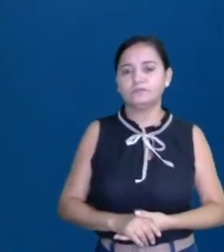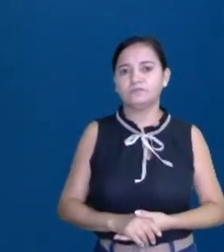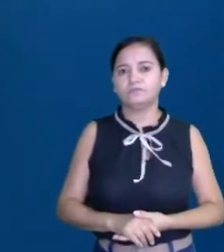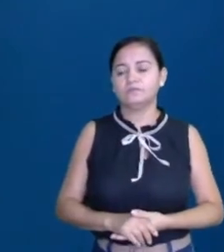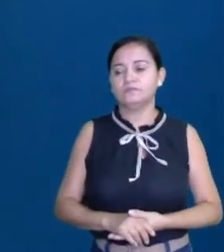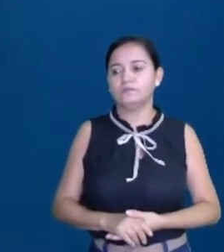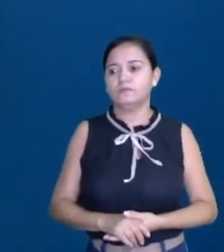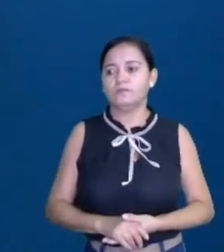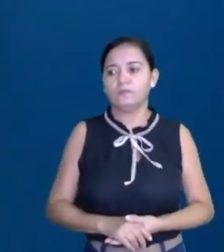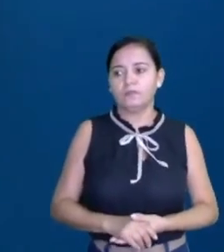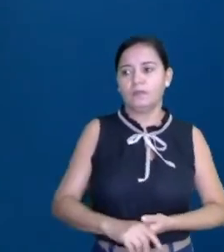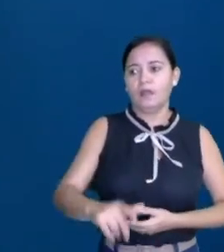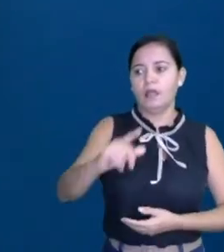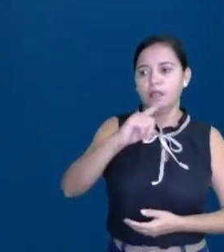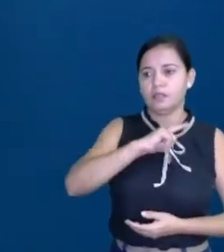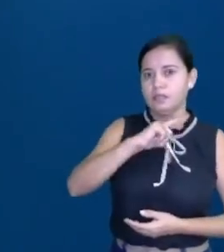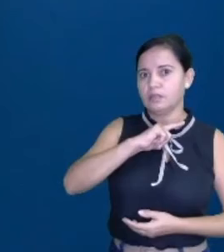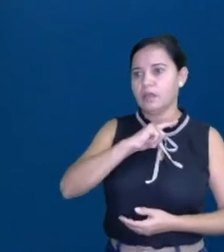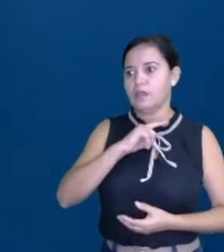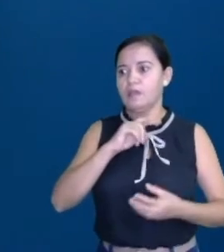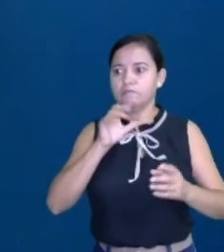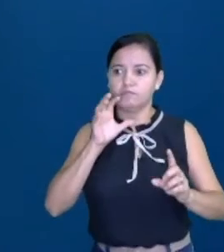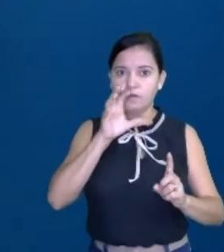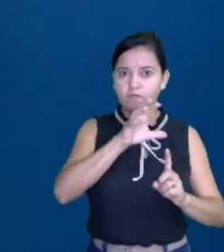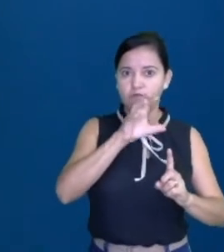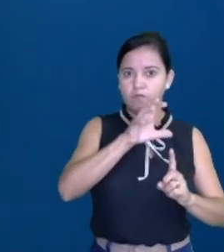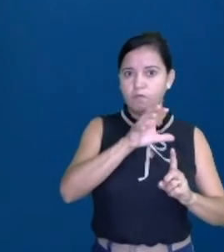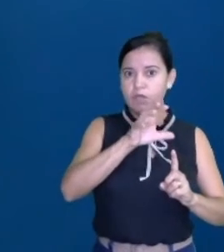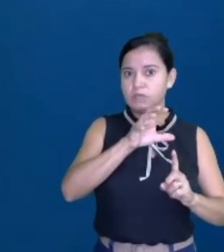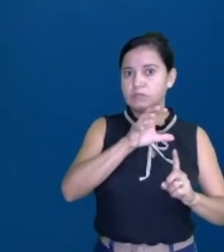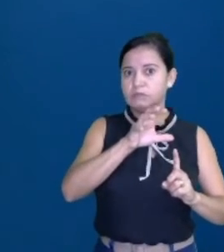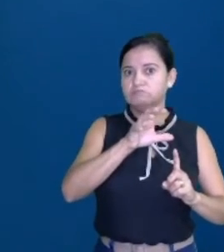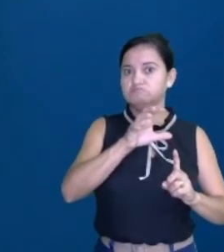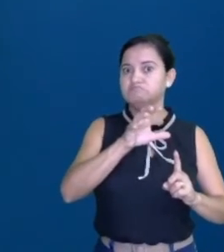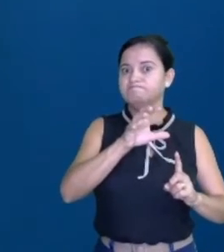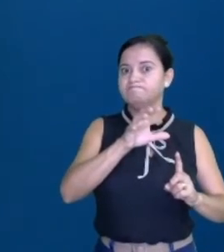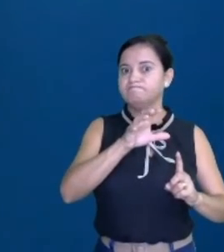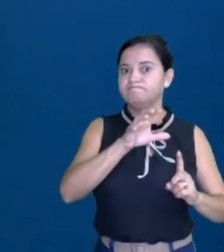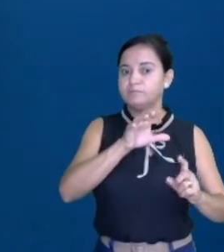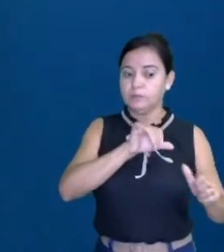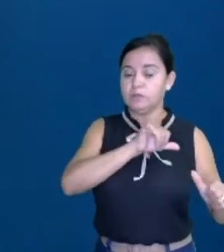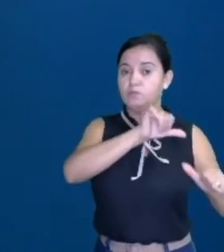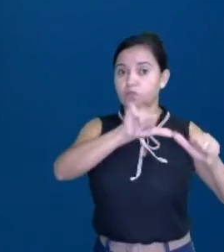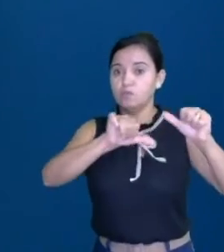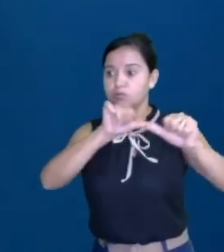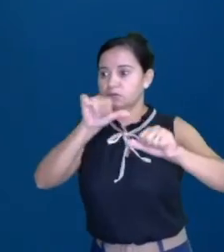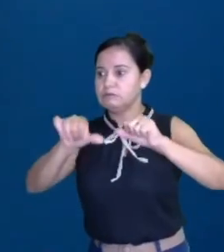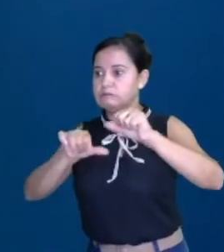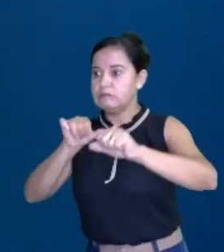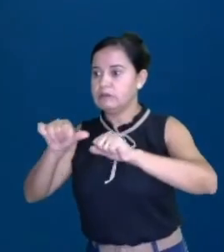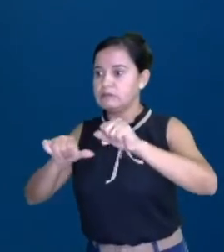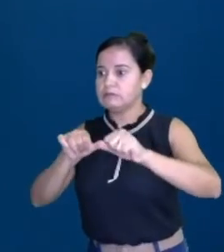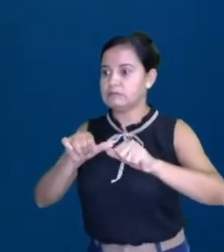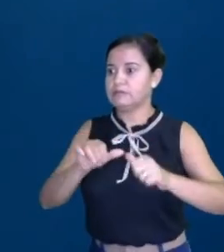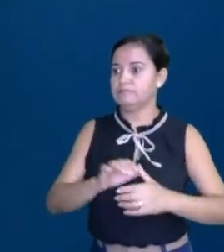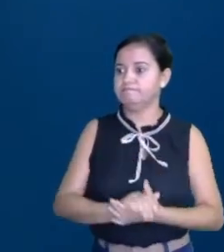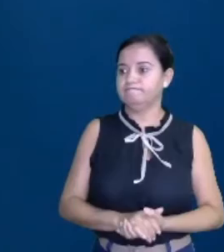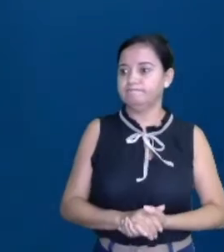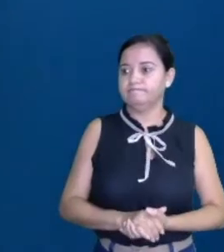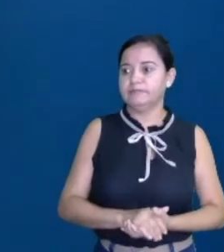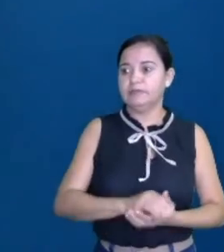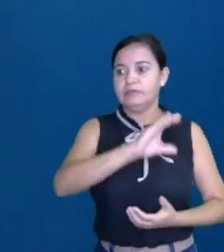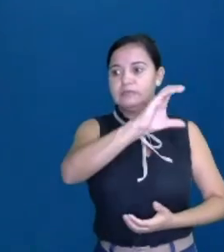aqui, ó. Os raios ultravioleta ou até mesmo a descarga elétrica faz com que esses CF6, ou chamado carbono,